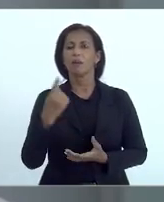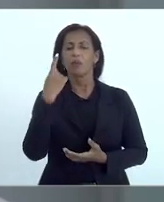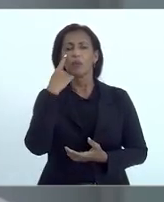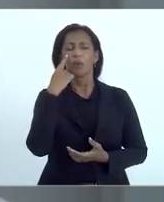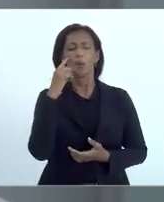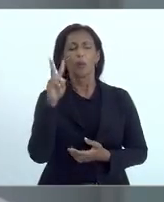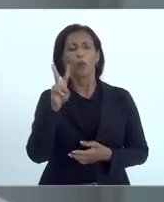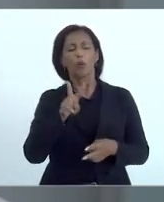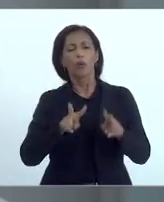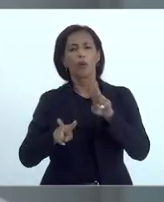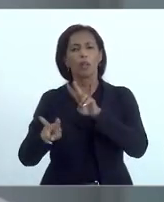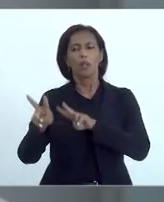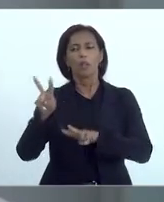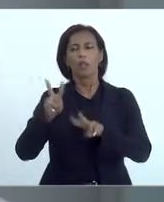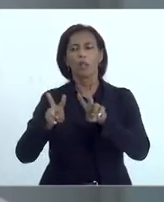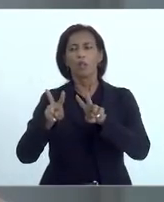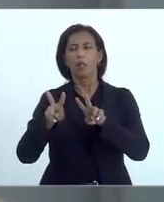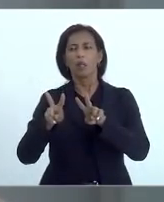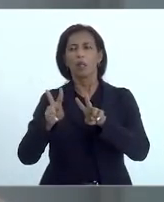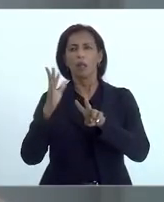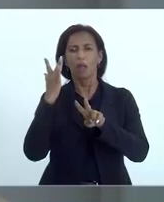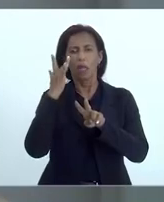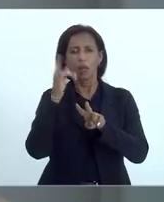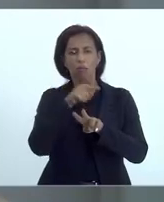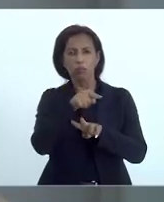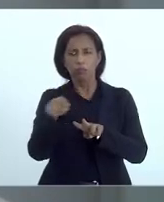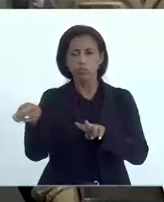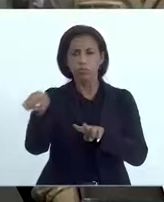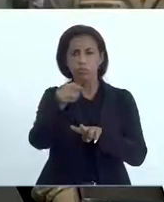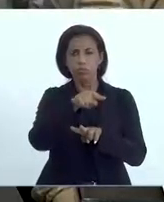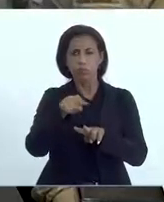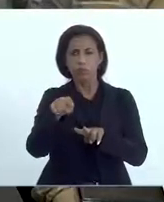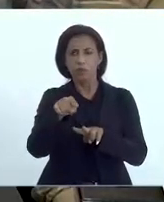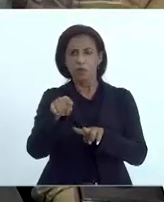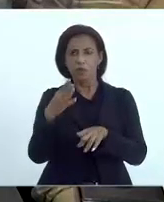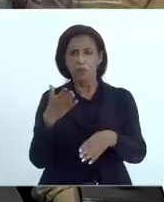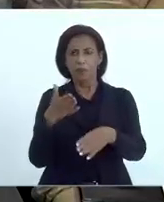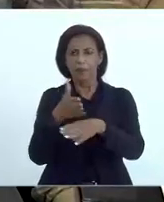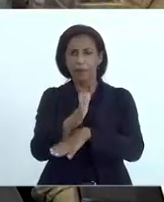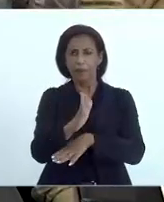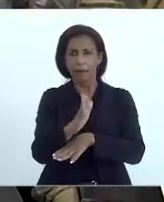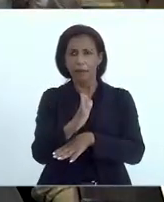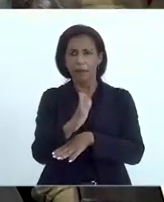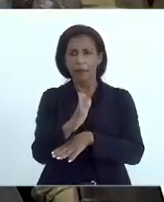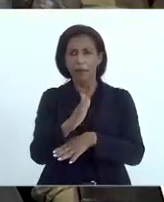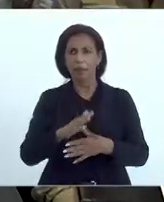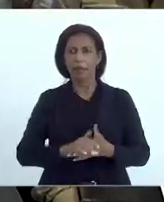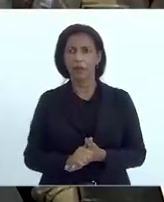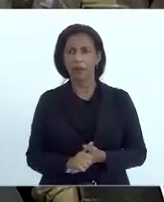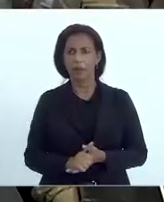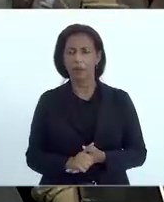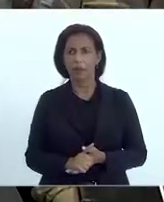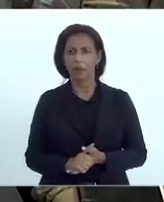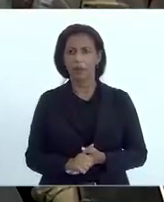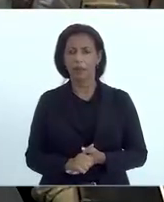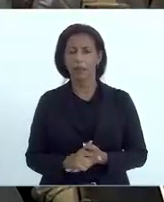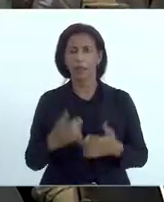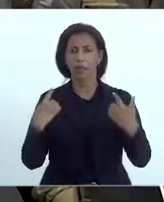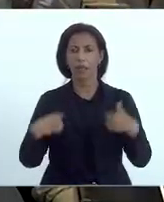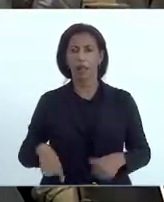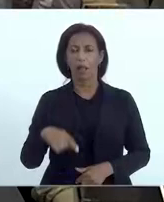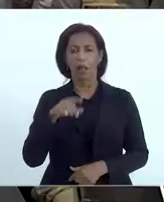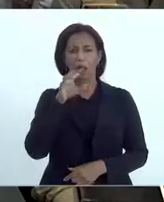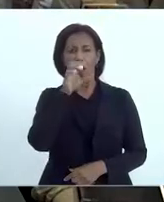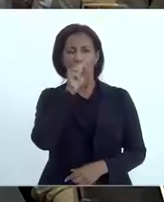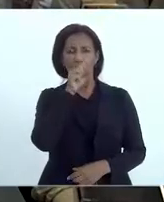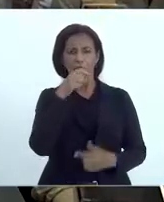Ball né de acho que é você snack para entrarem no na Corporação é isso para poder fazer